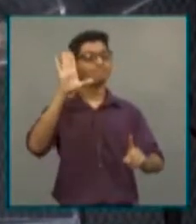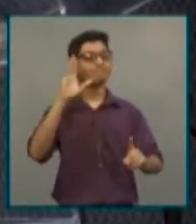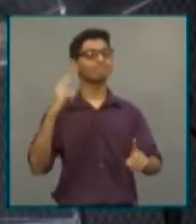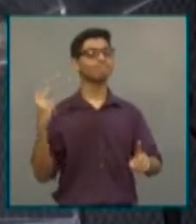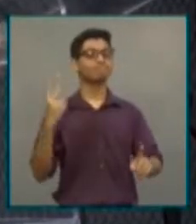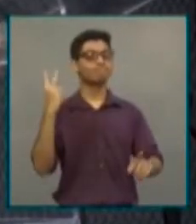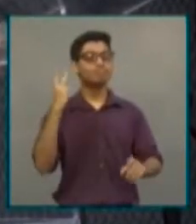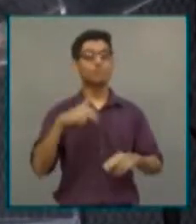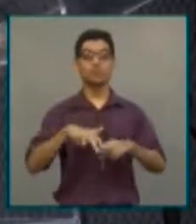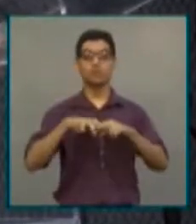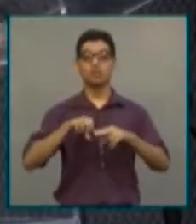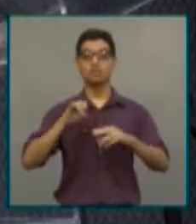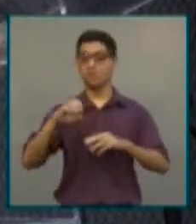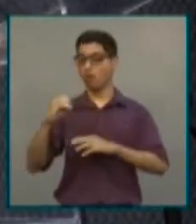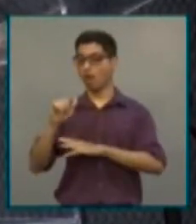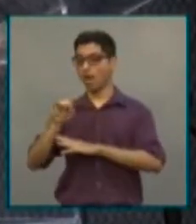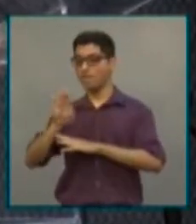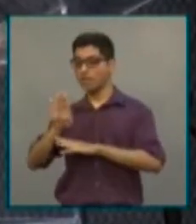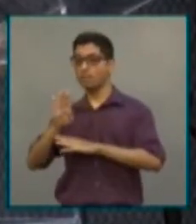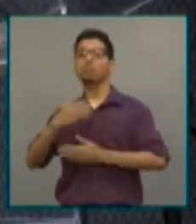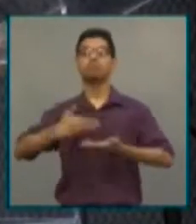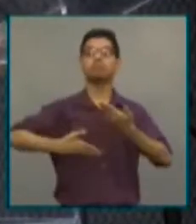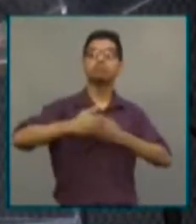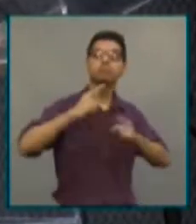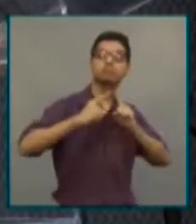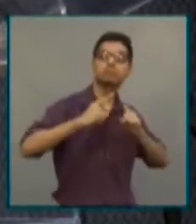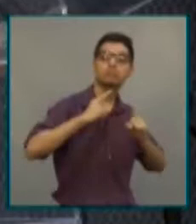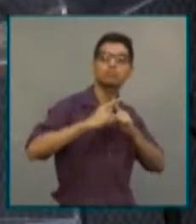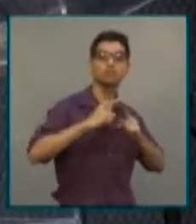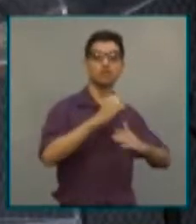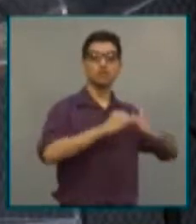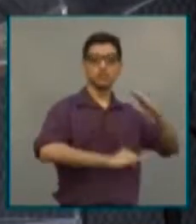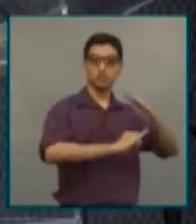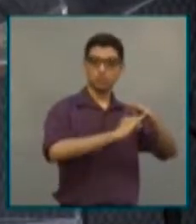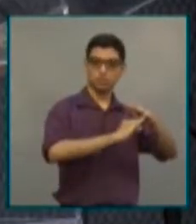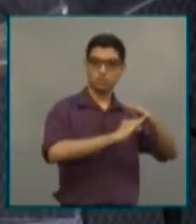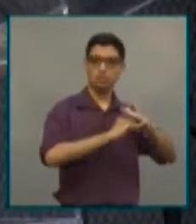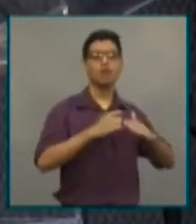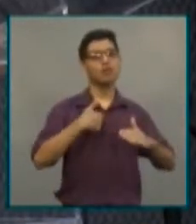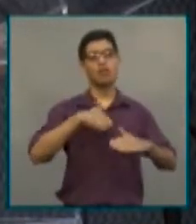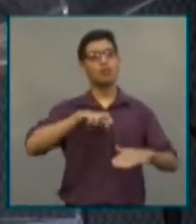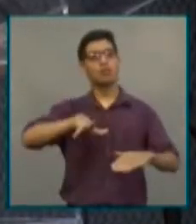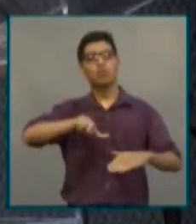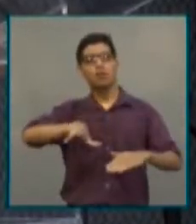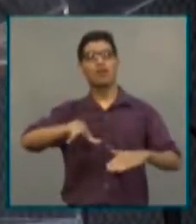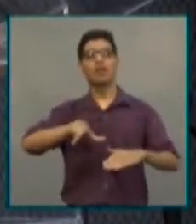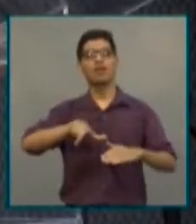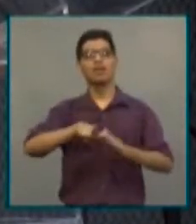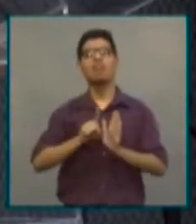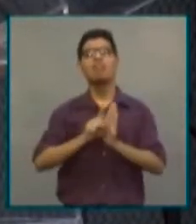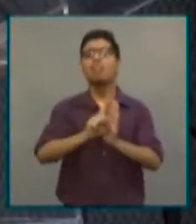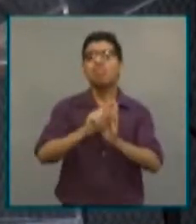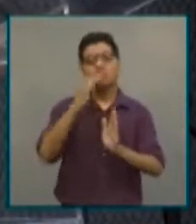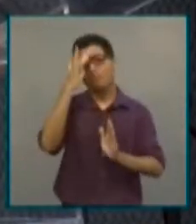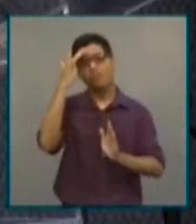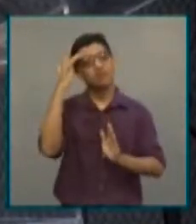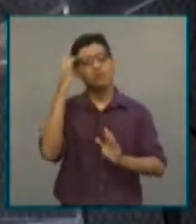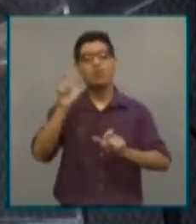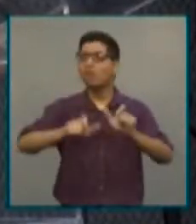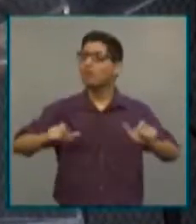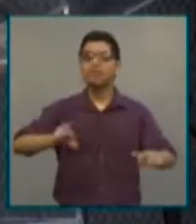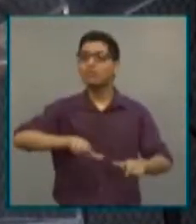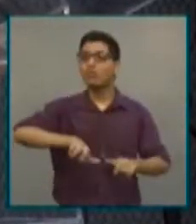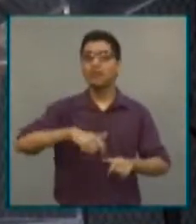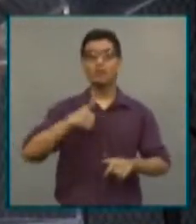OAB com as instituições, aqui eu não quero ofender ninguém. O que eu estou aqui é na defesa da advocacia. E eu vou me